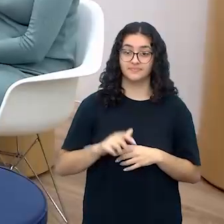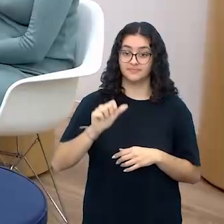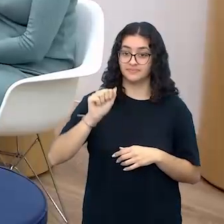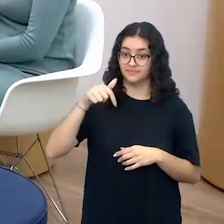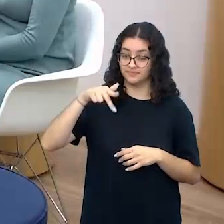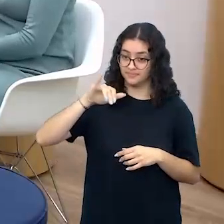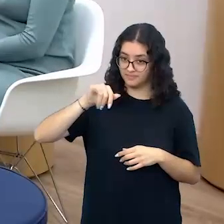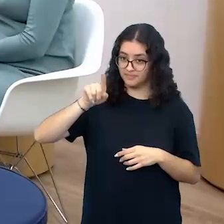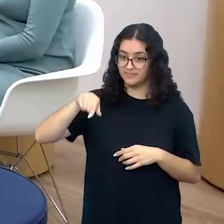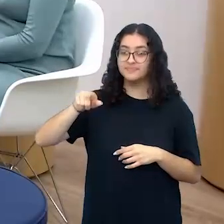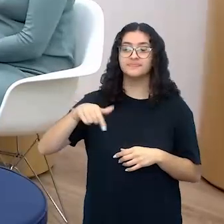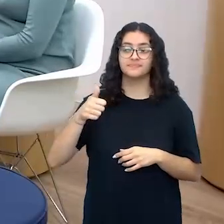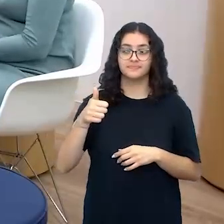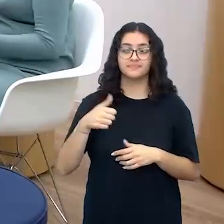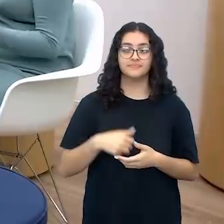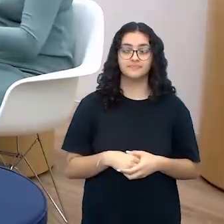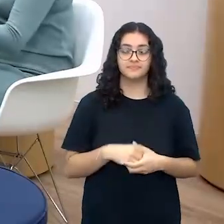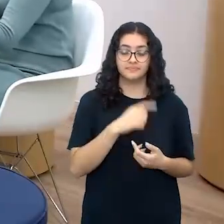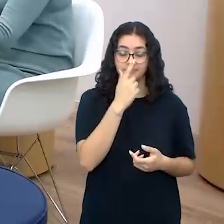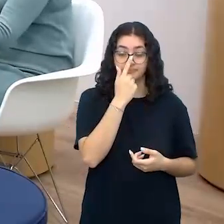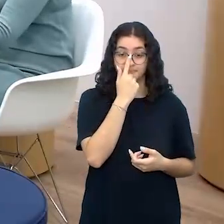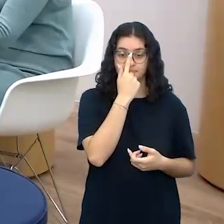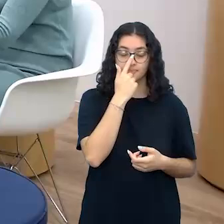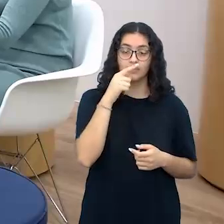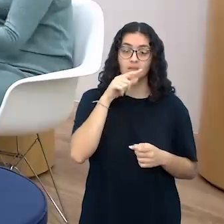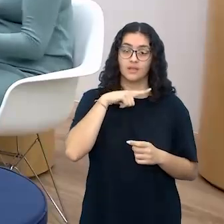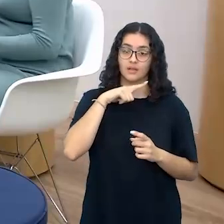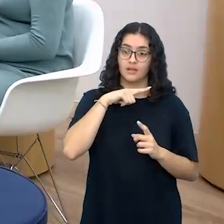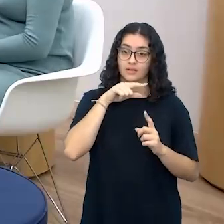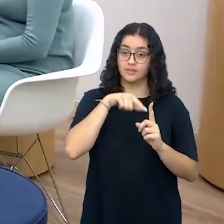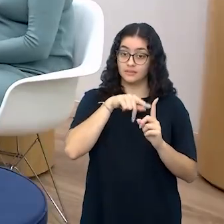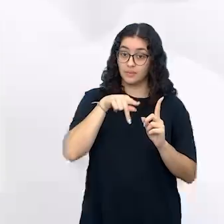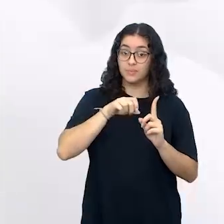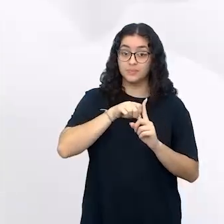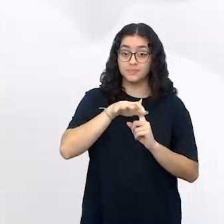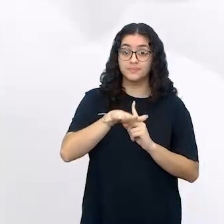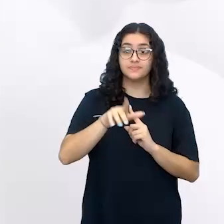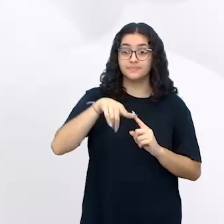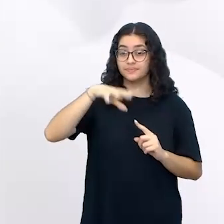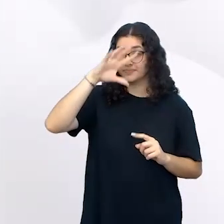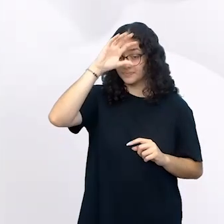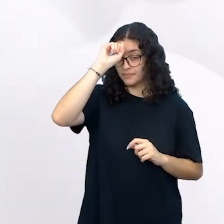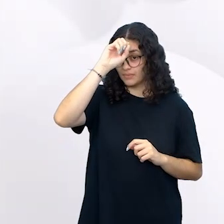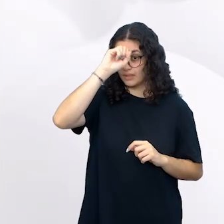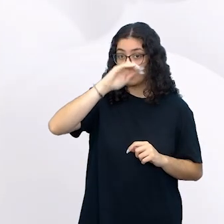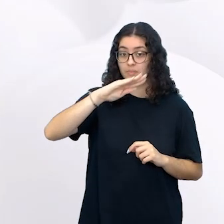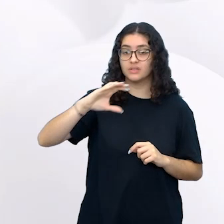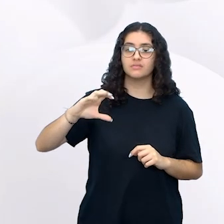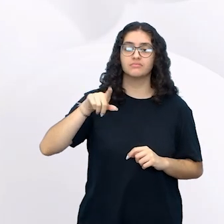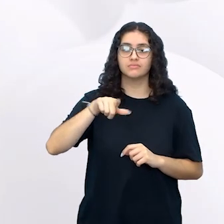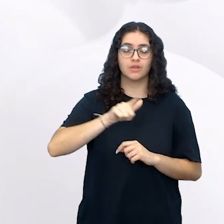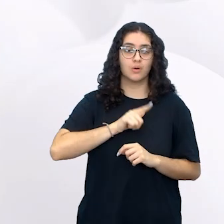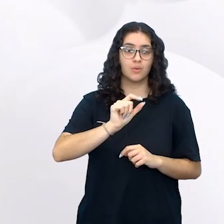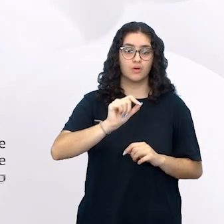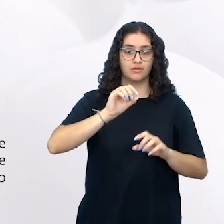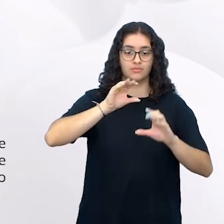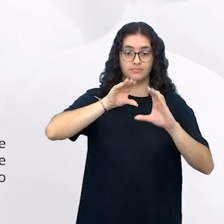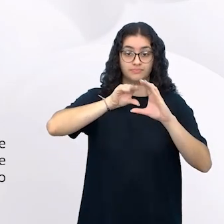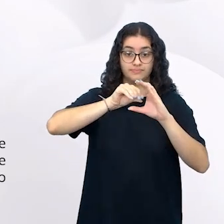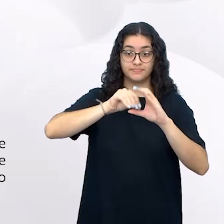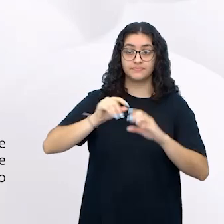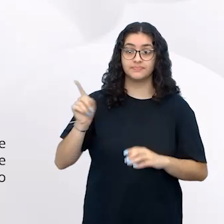Aline? Isso, Fabuli. E o programa CMSP, de alfabetização ambiental, você tem aqui os QR